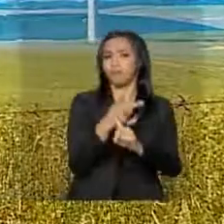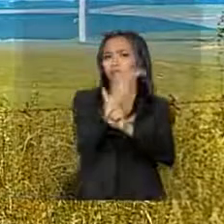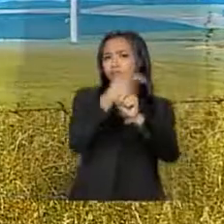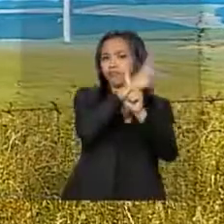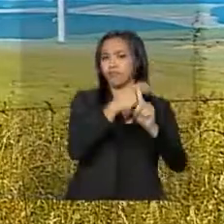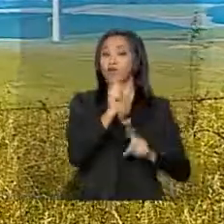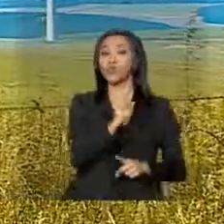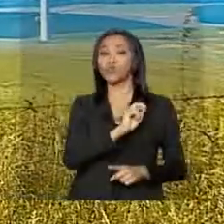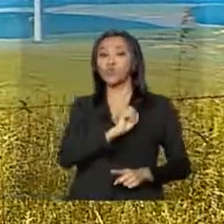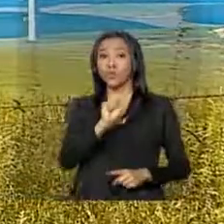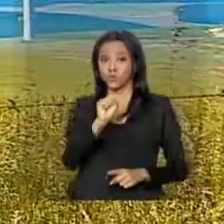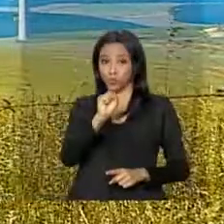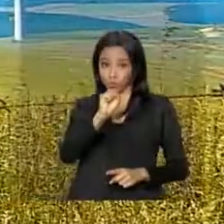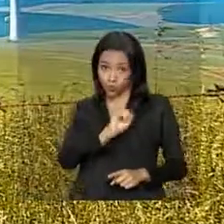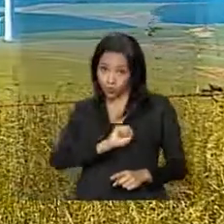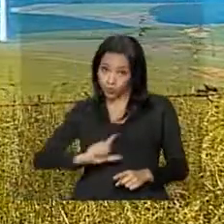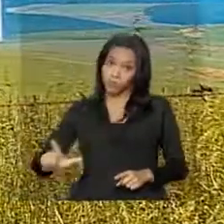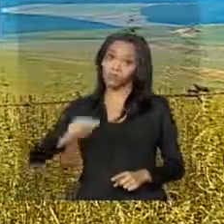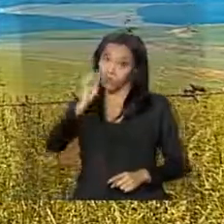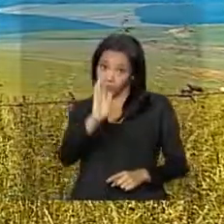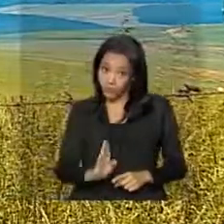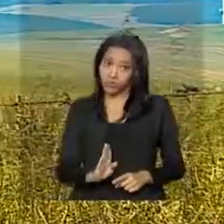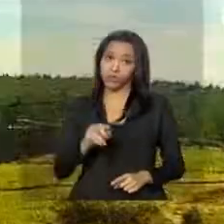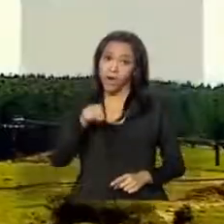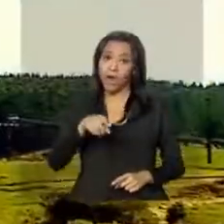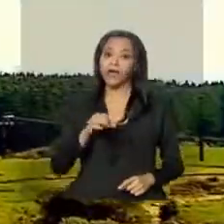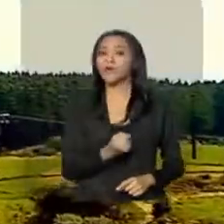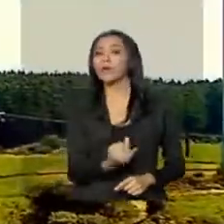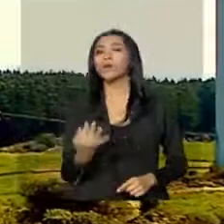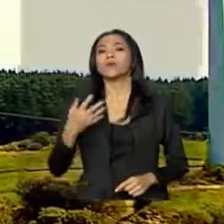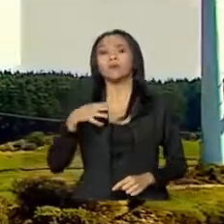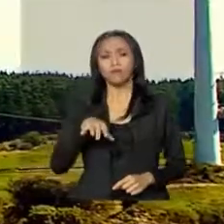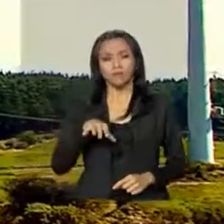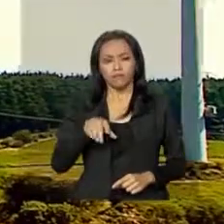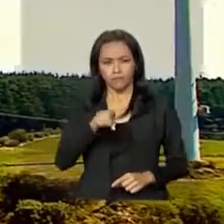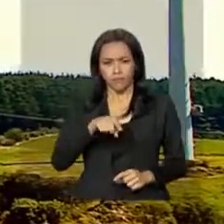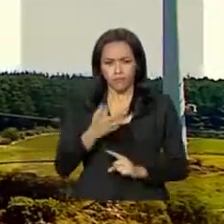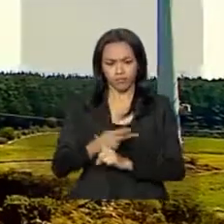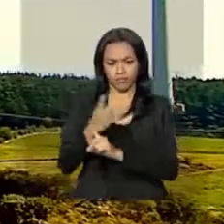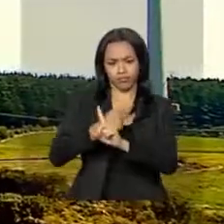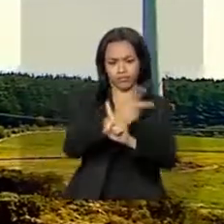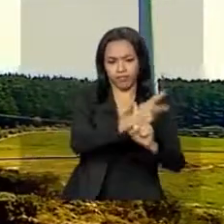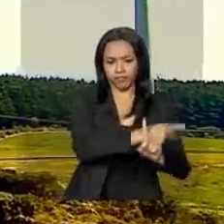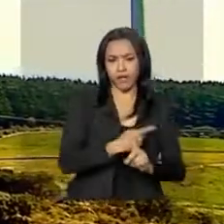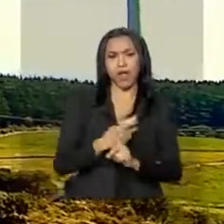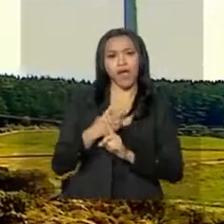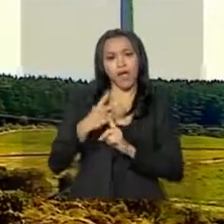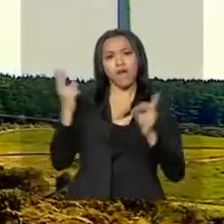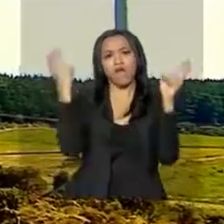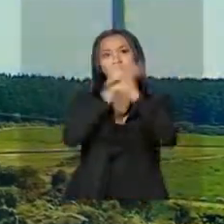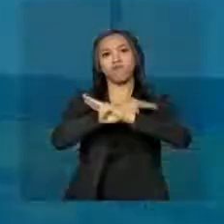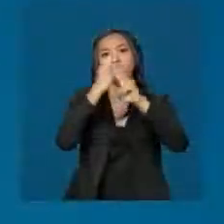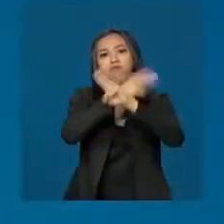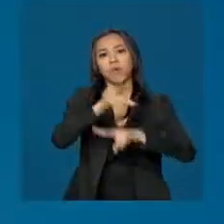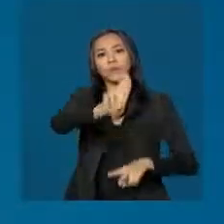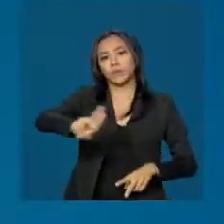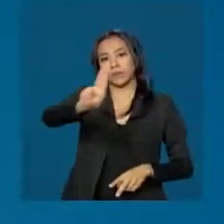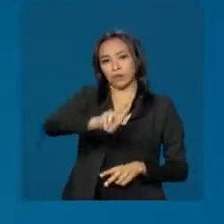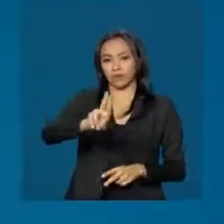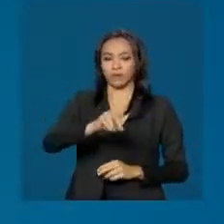do Brasil. São 5 equipamentos que funcionam dia e noite, movidos pela força do vento.